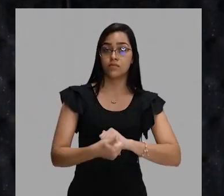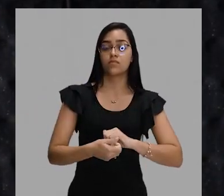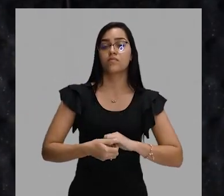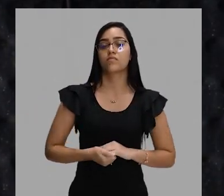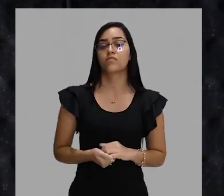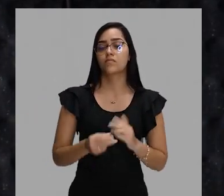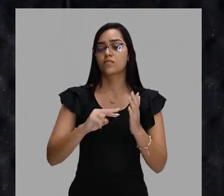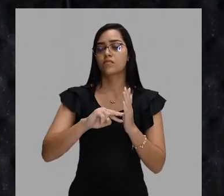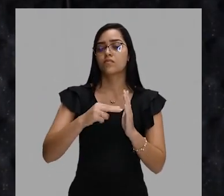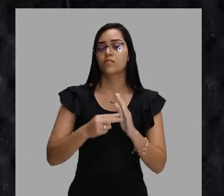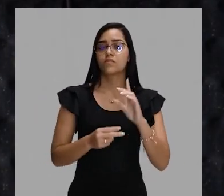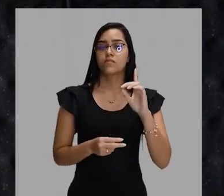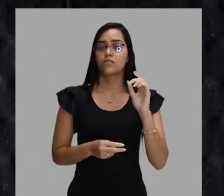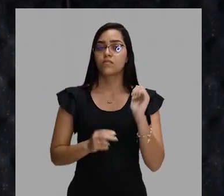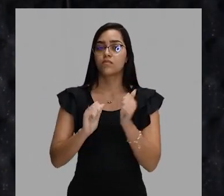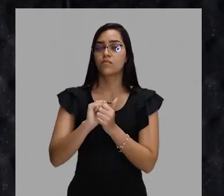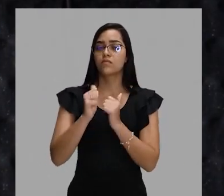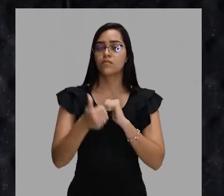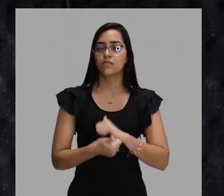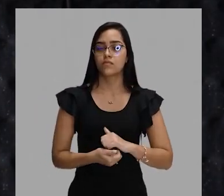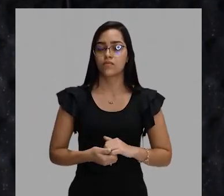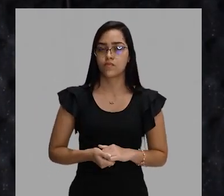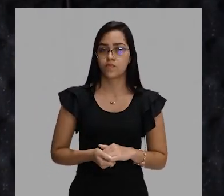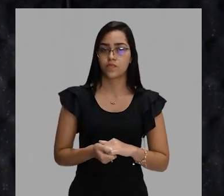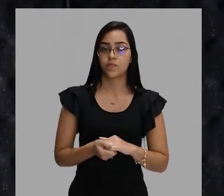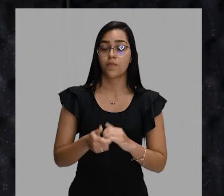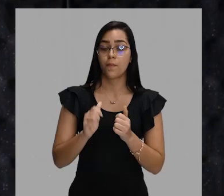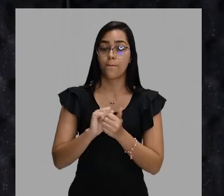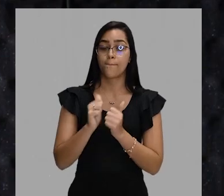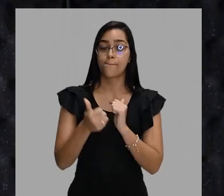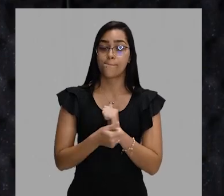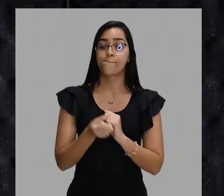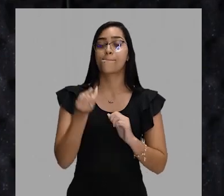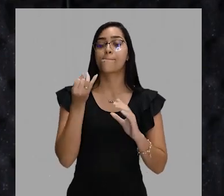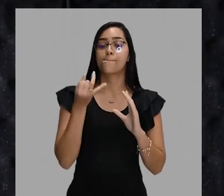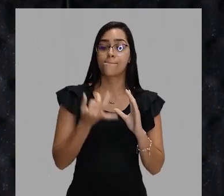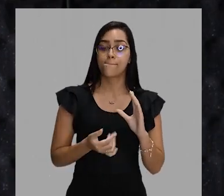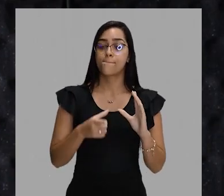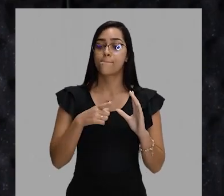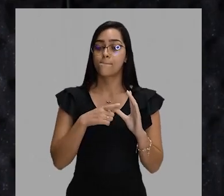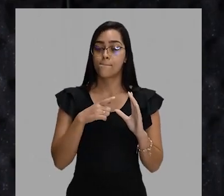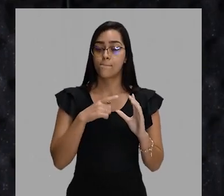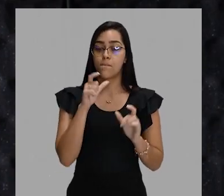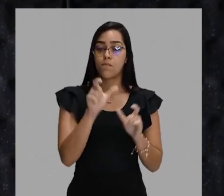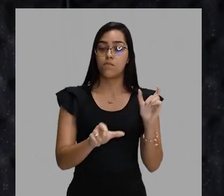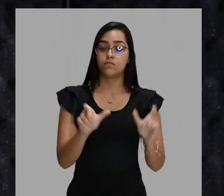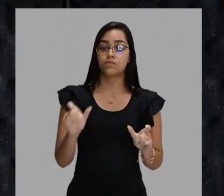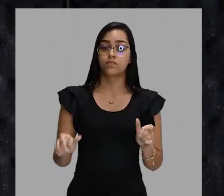E o que seria a adaptação? Então, adaptação são características que tornam o